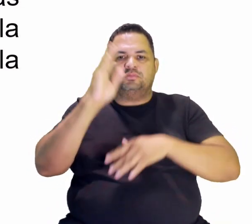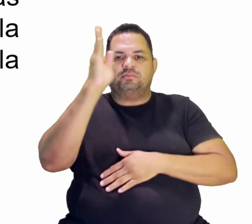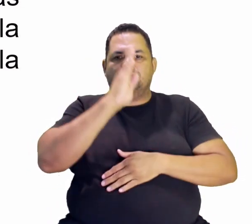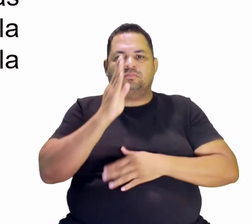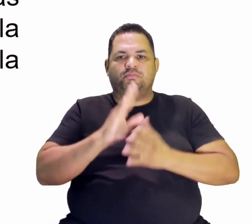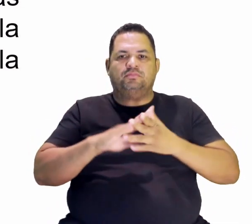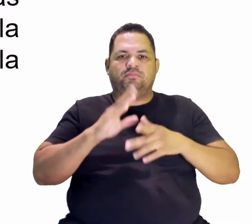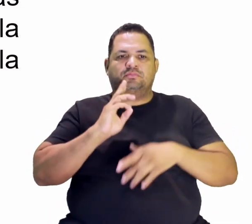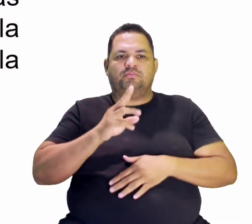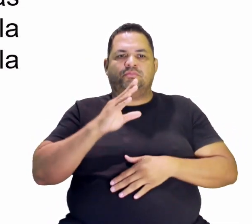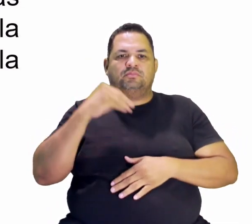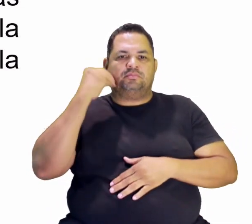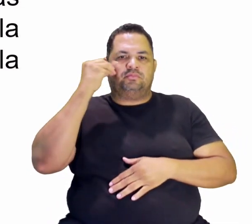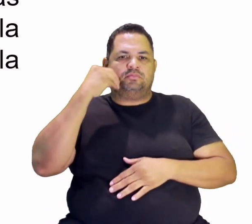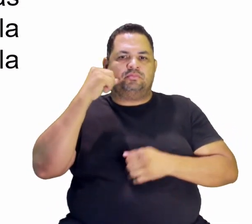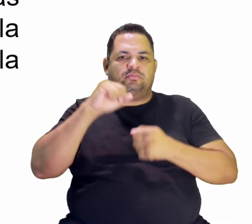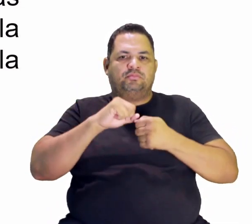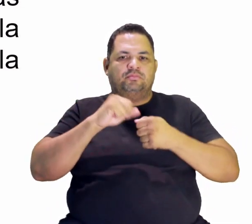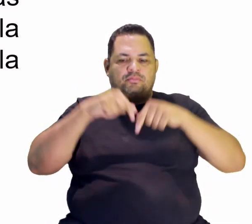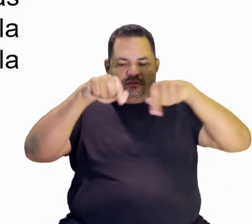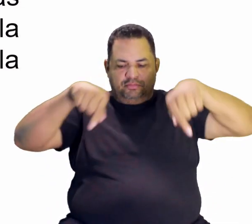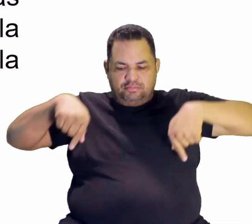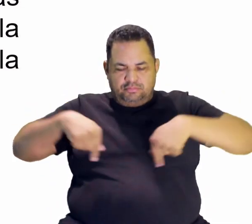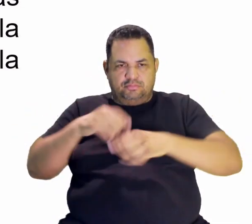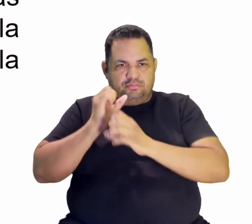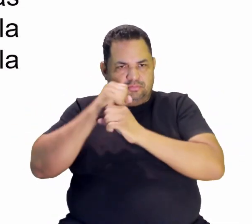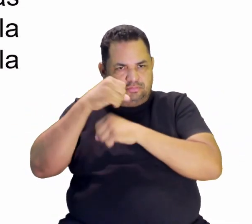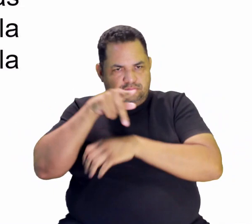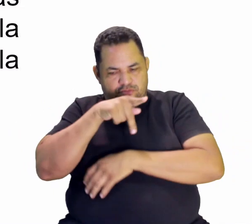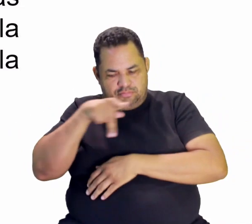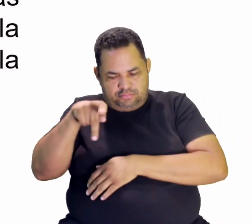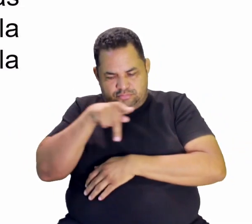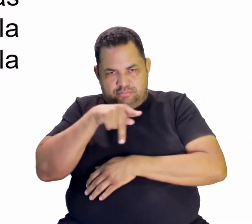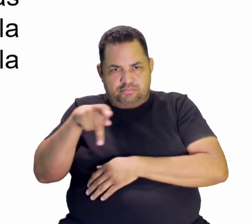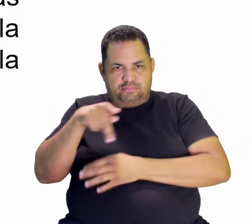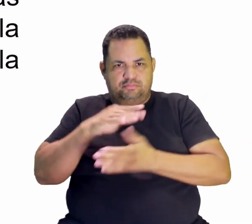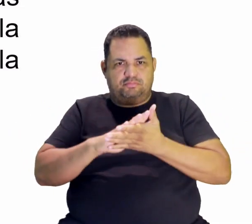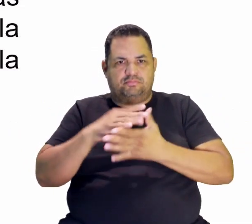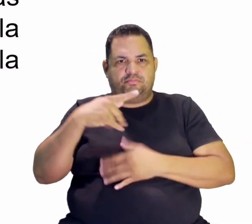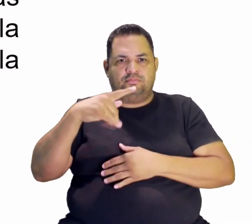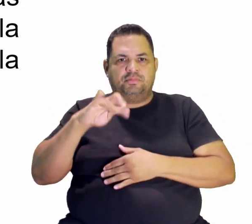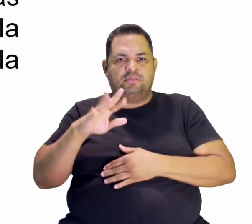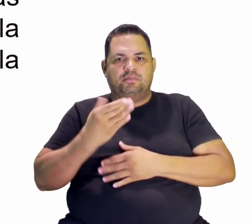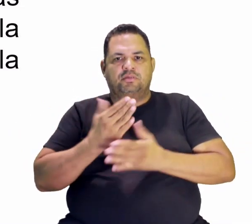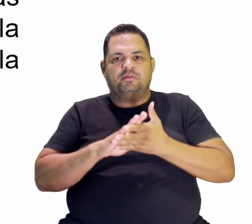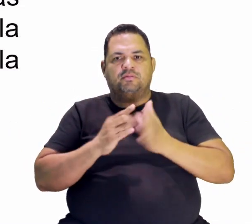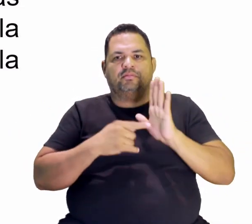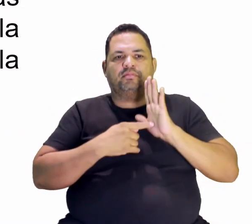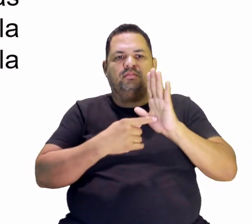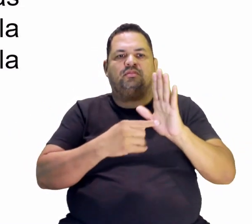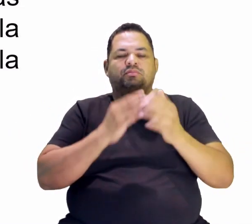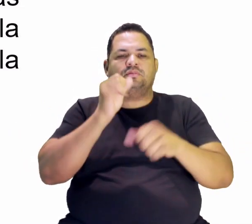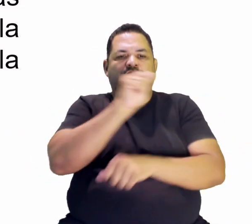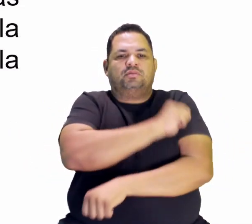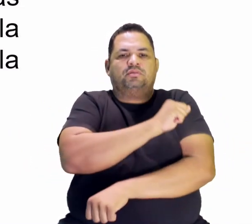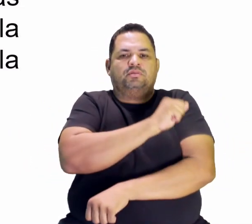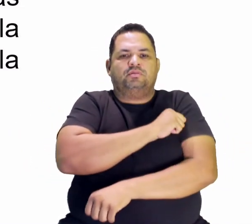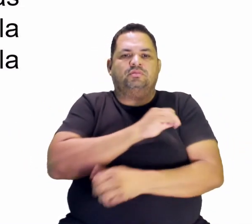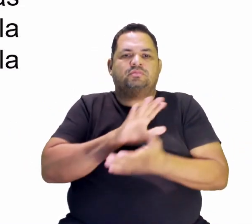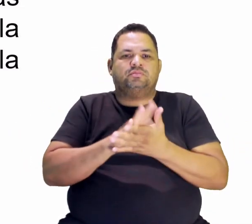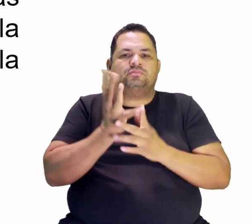uma experiência realizada em laboratório, o professor Psixon mostrou aos seus alunos a sua